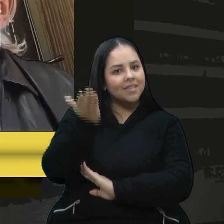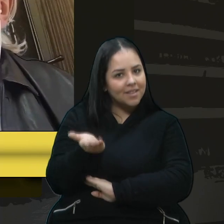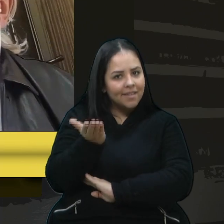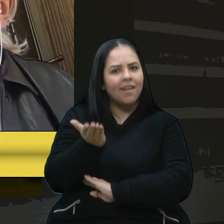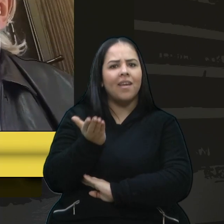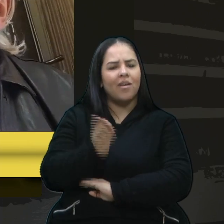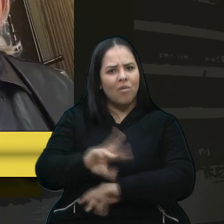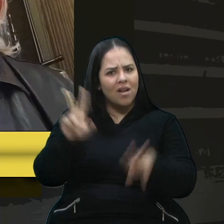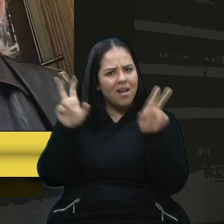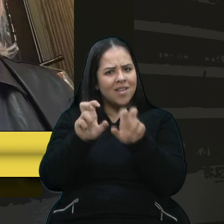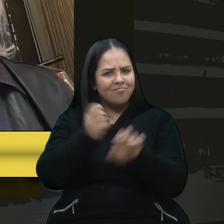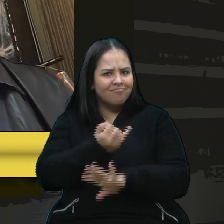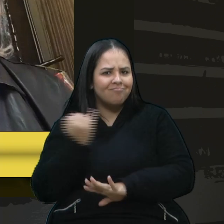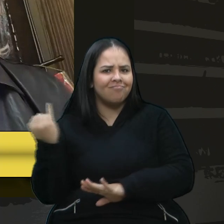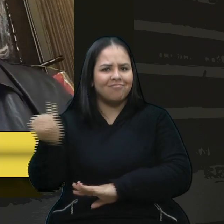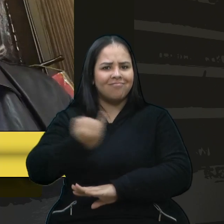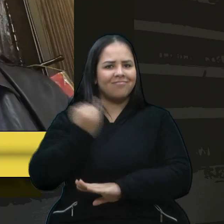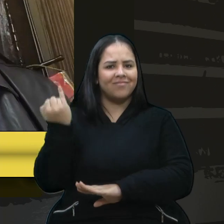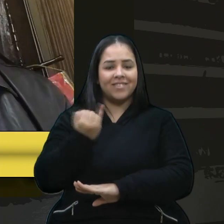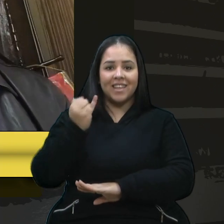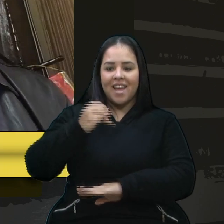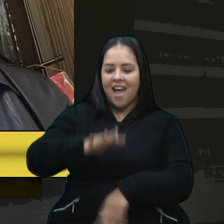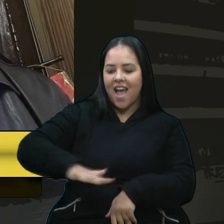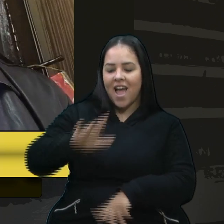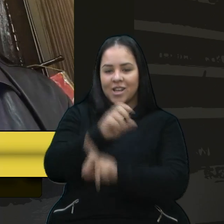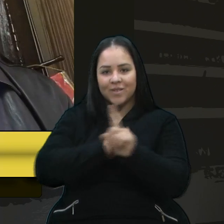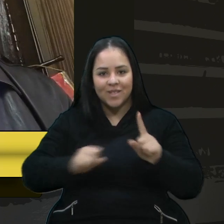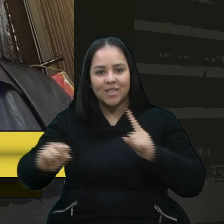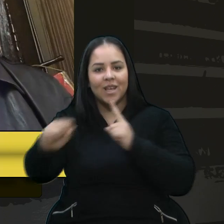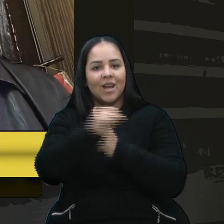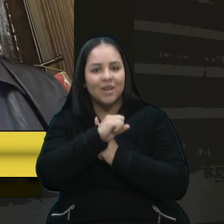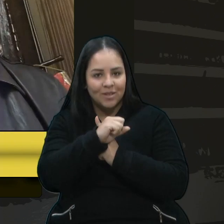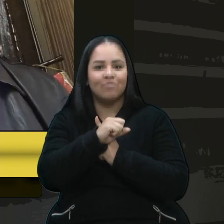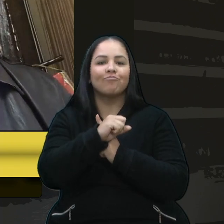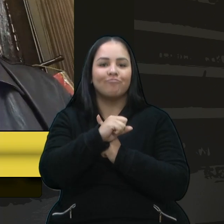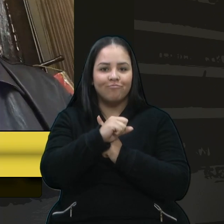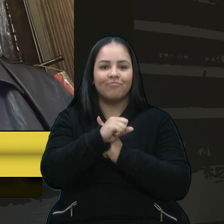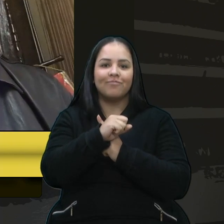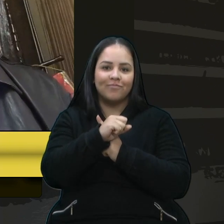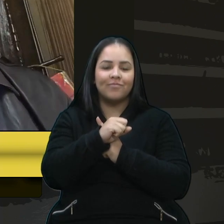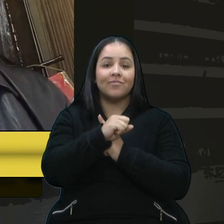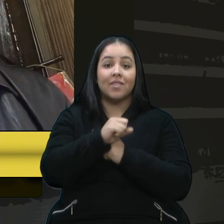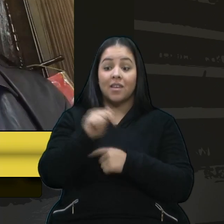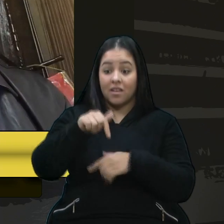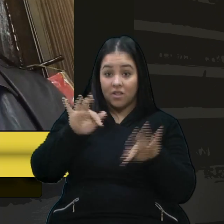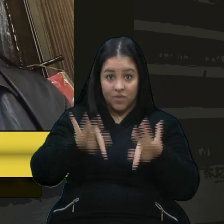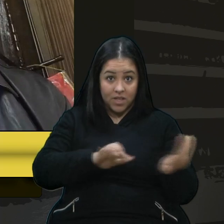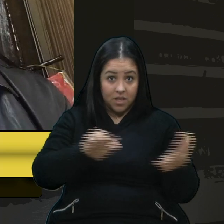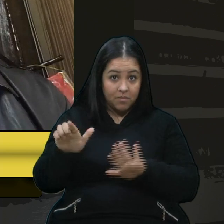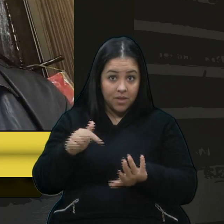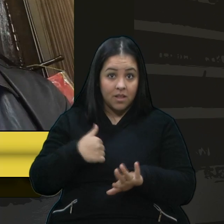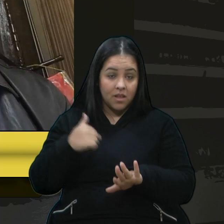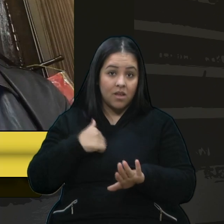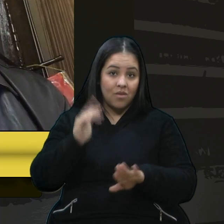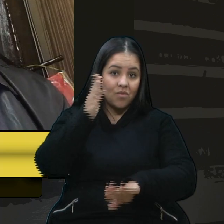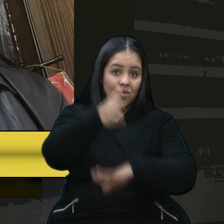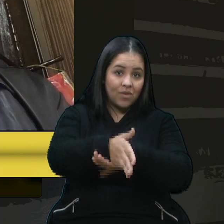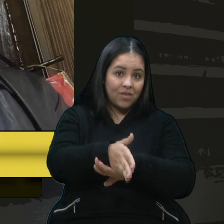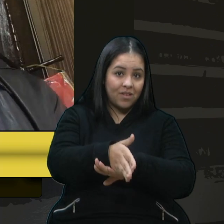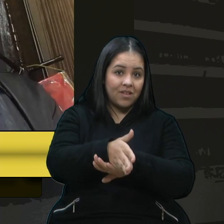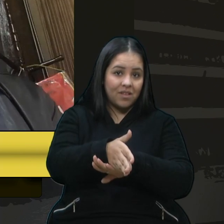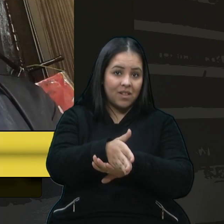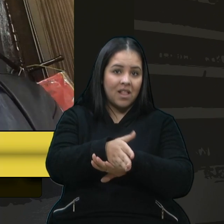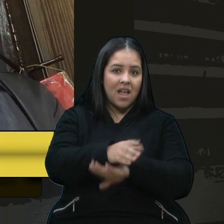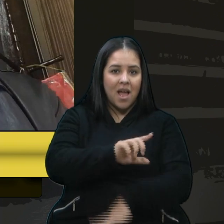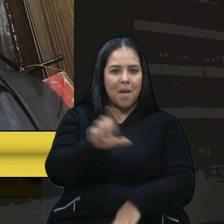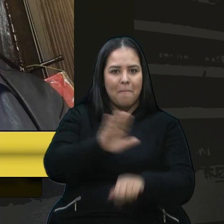tema tão importante, que é a parte social do nosso povo. Esse final de semana estive visitando o